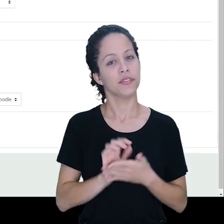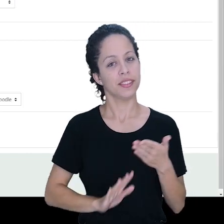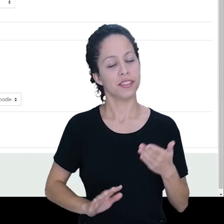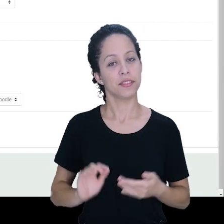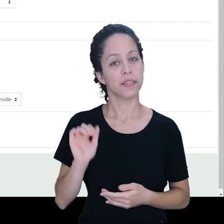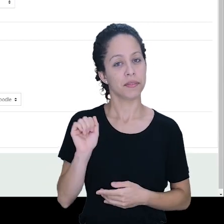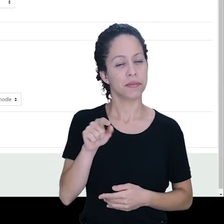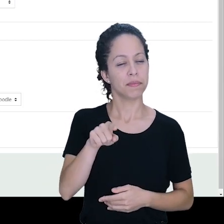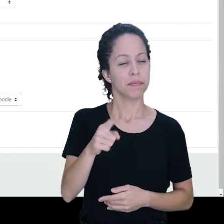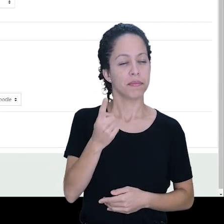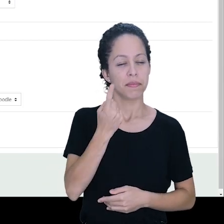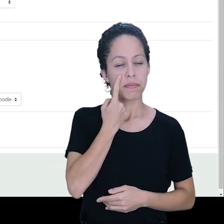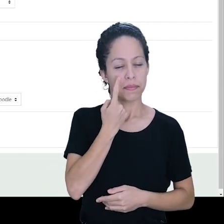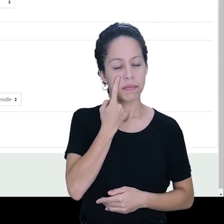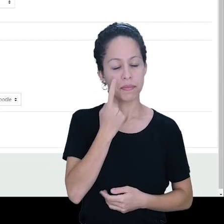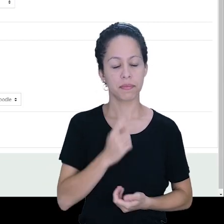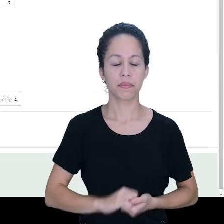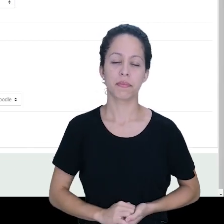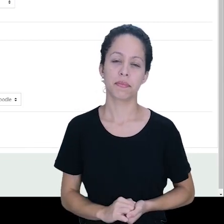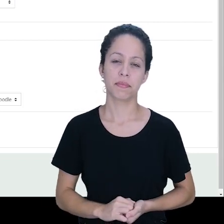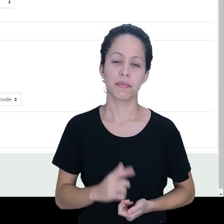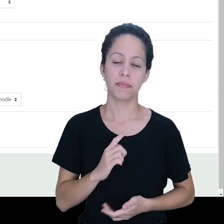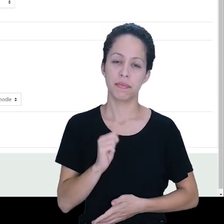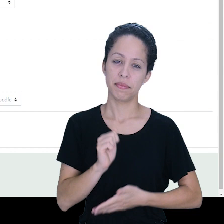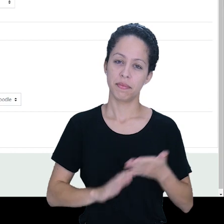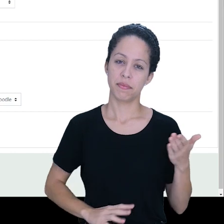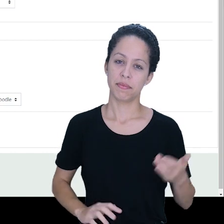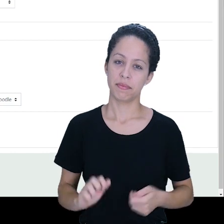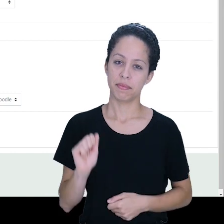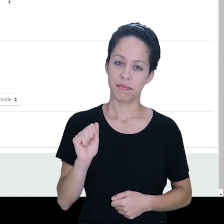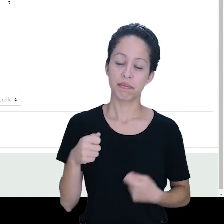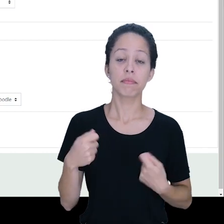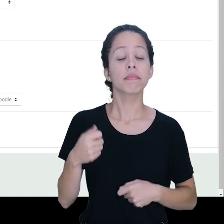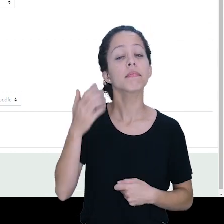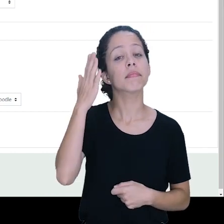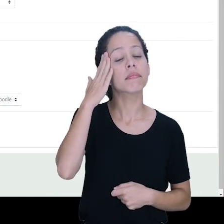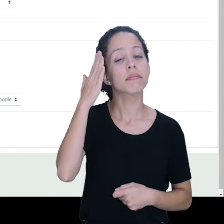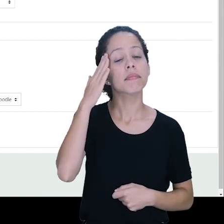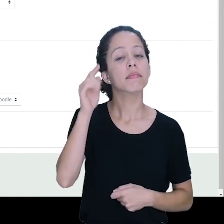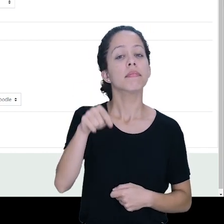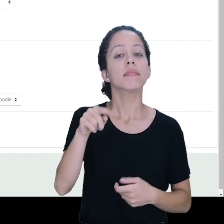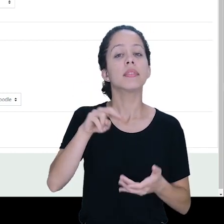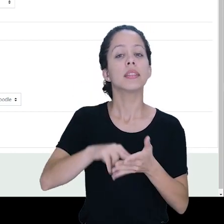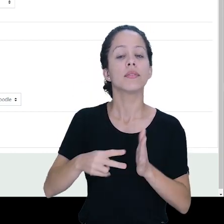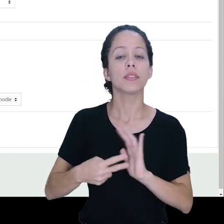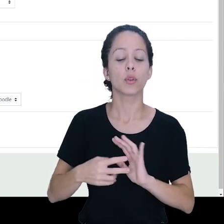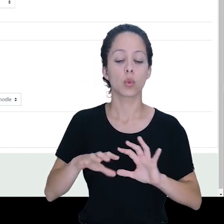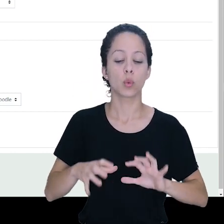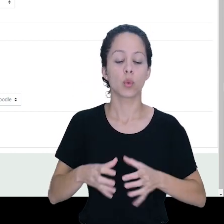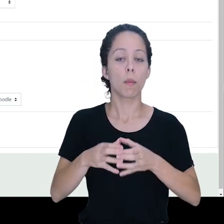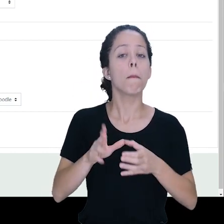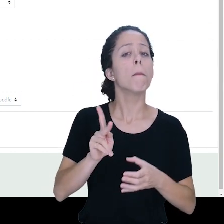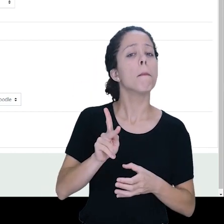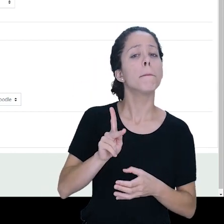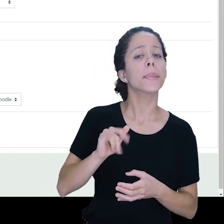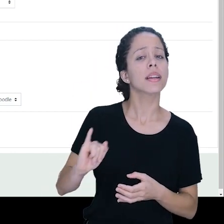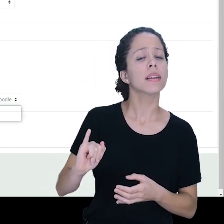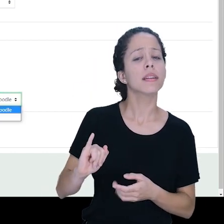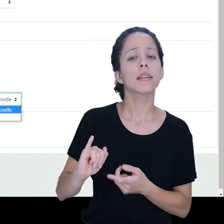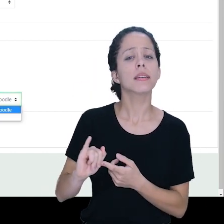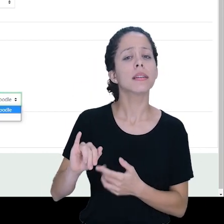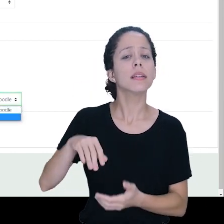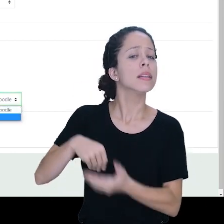vai ver como é a quem atividades a gente precisa dizer que ela faz parte da categoria pai Qual é a categoria pai da atividades a